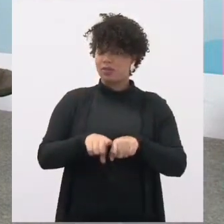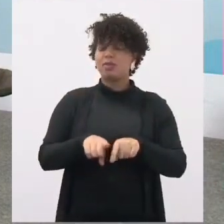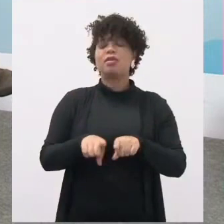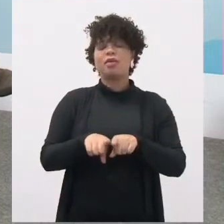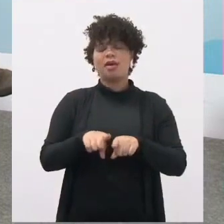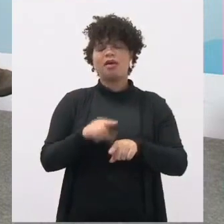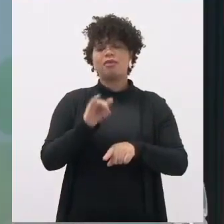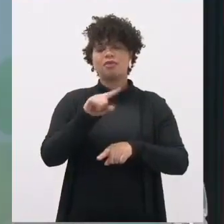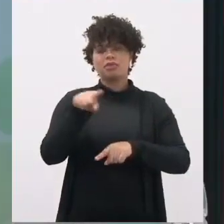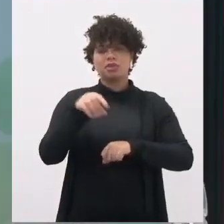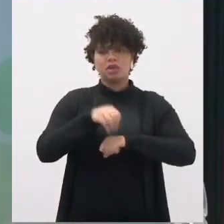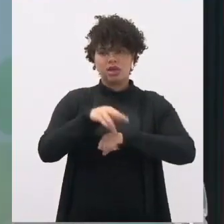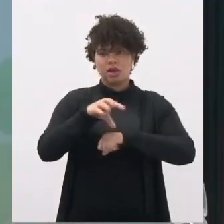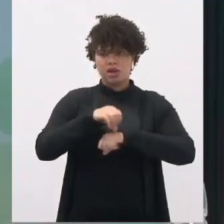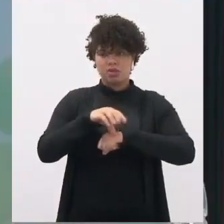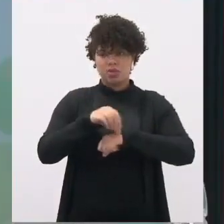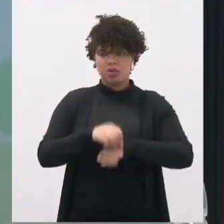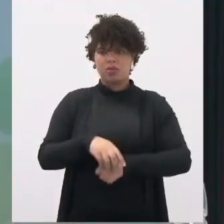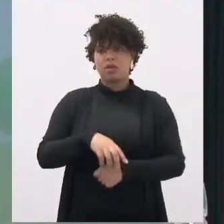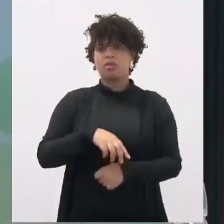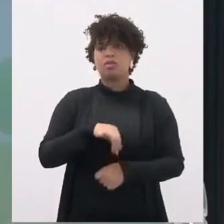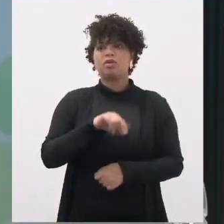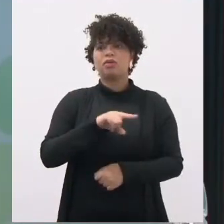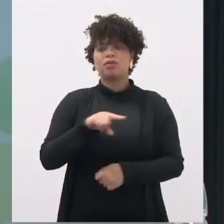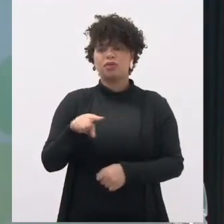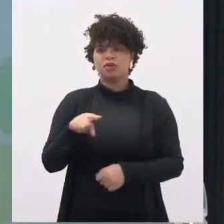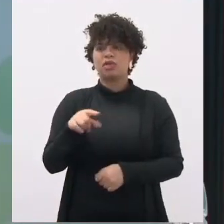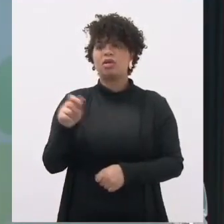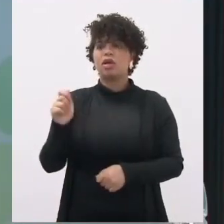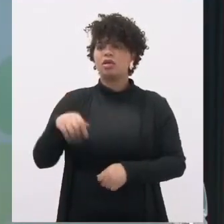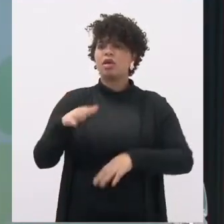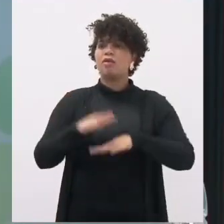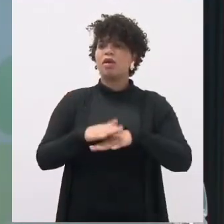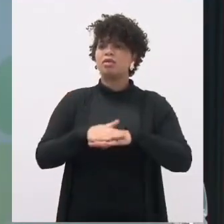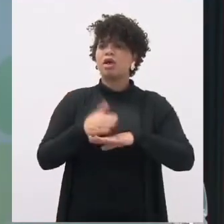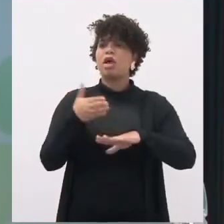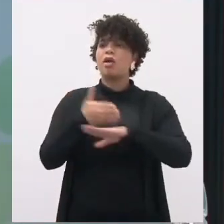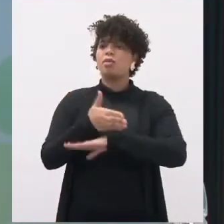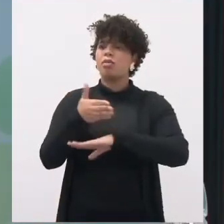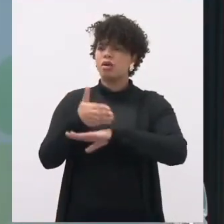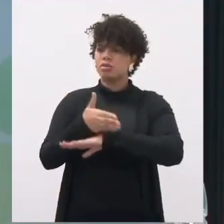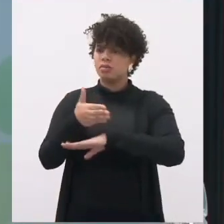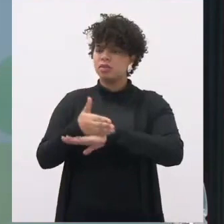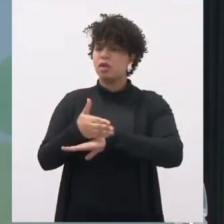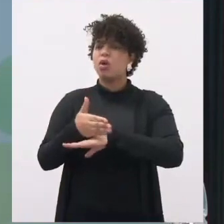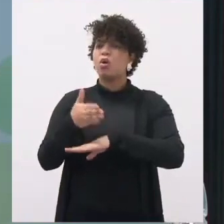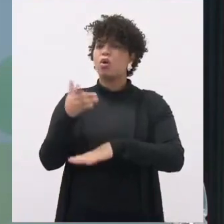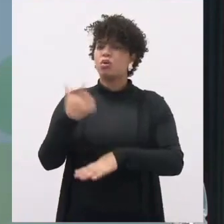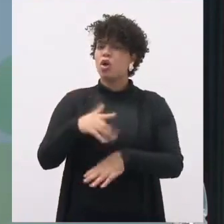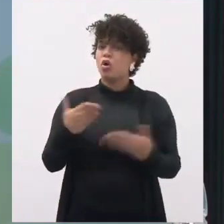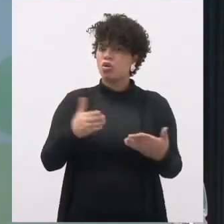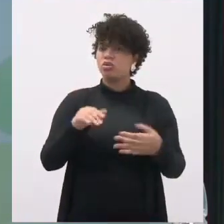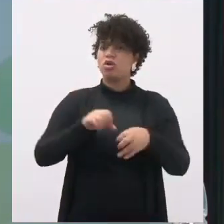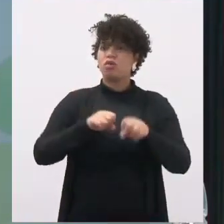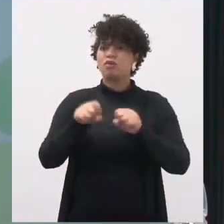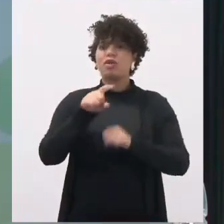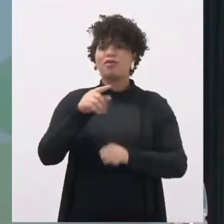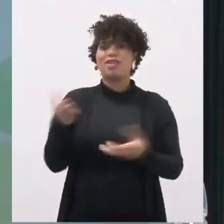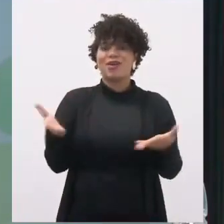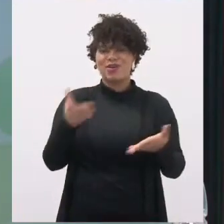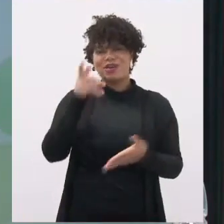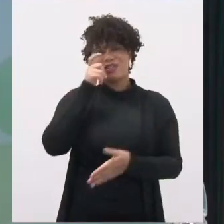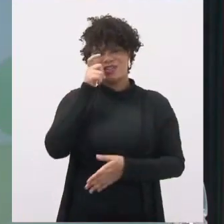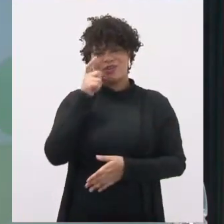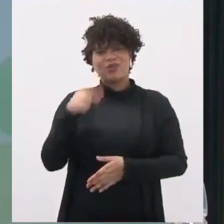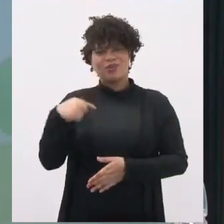para que vocês possam aí, né, efetivar a participação na formação de hoje, que vocês acabaram de assistir aqui